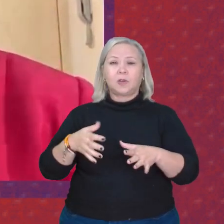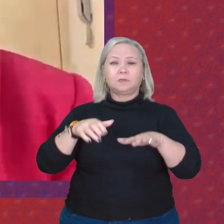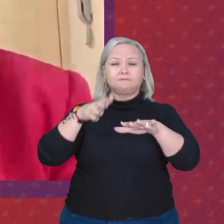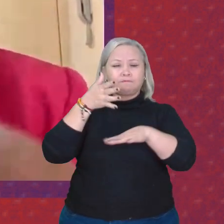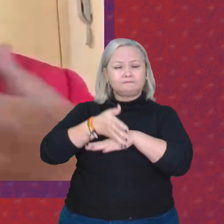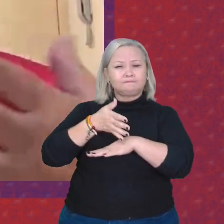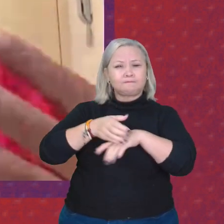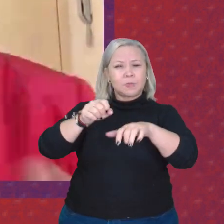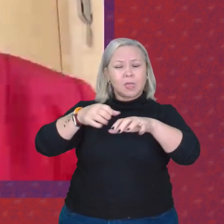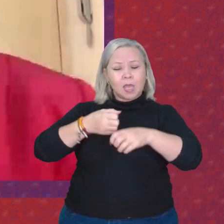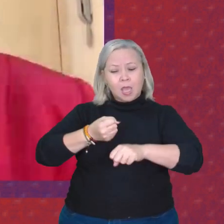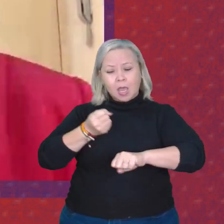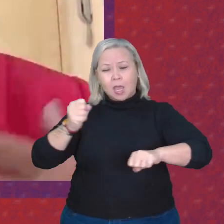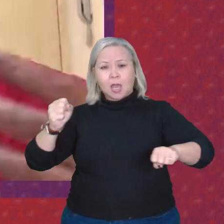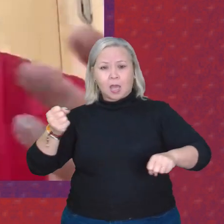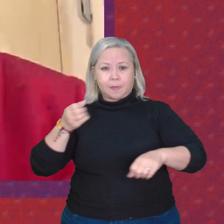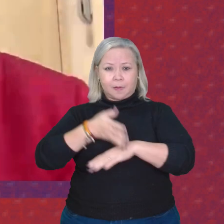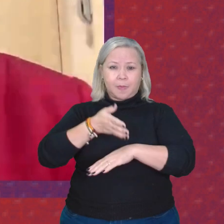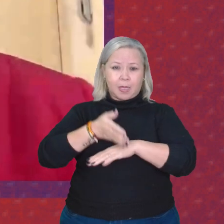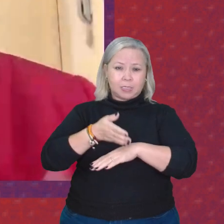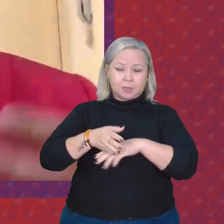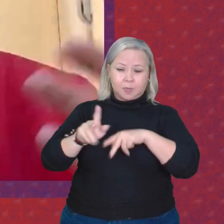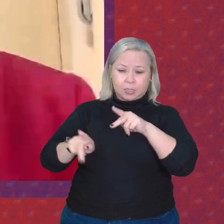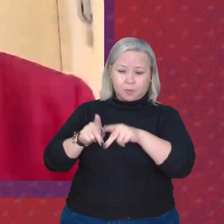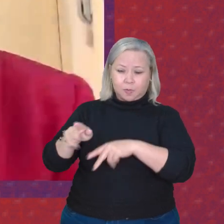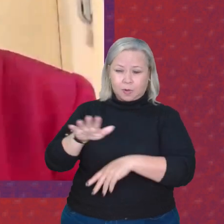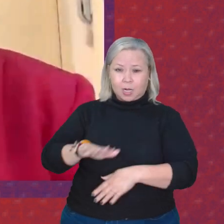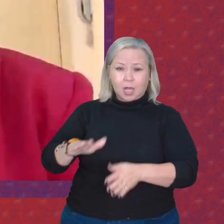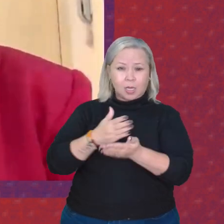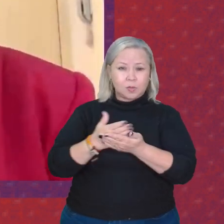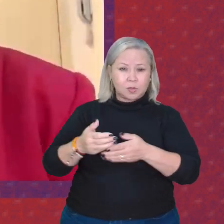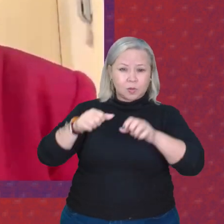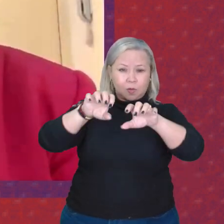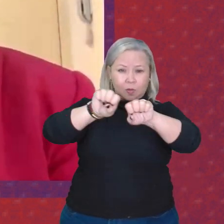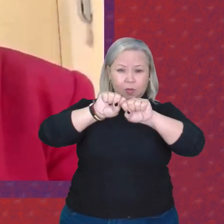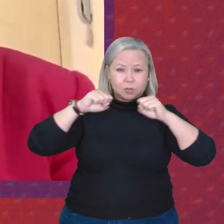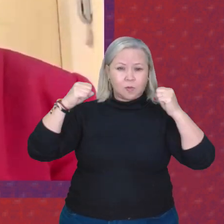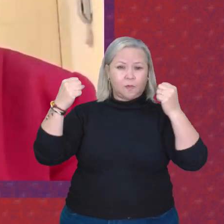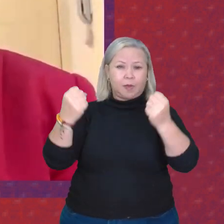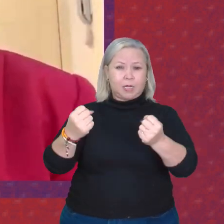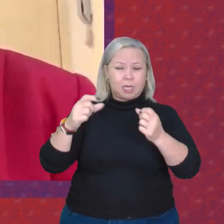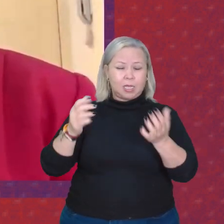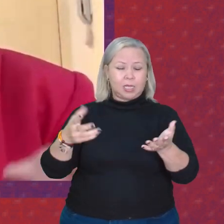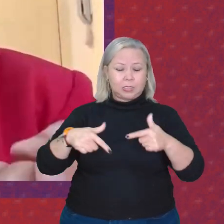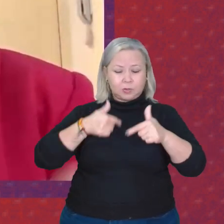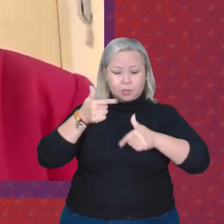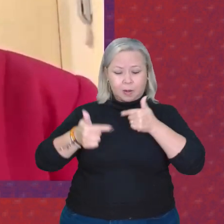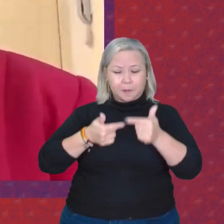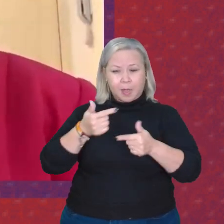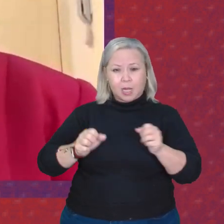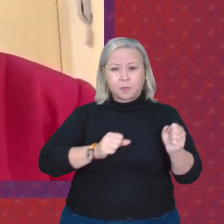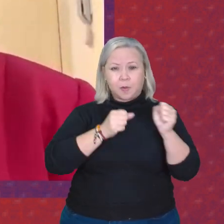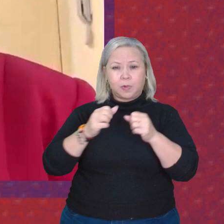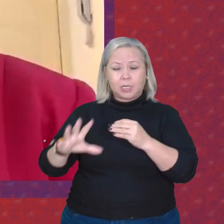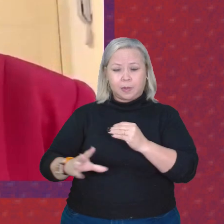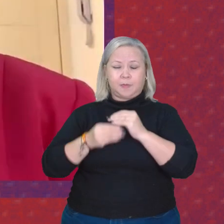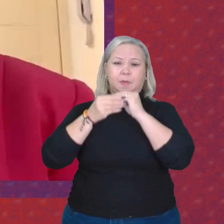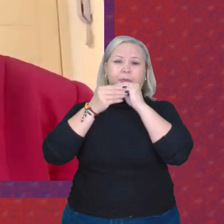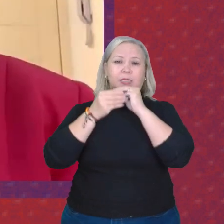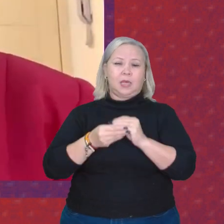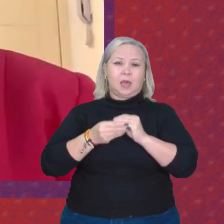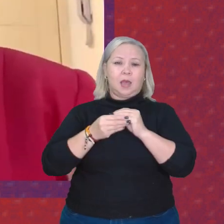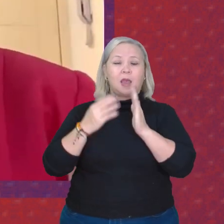popular. Então foram iniciadas já as conferências, já os trabalhos para poder implementar